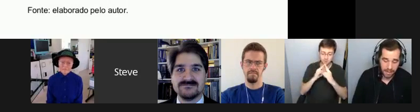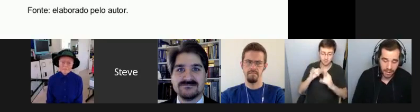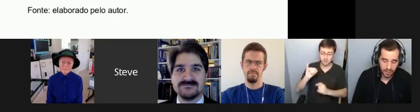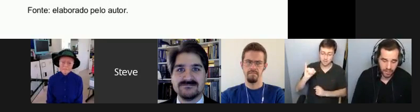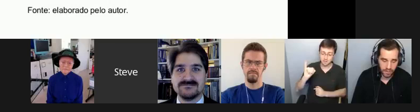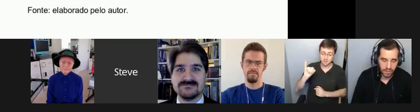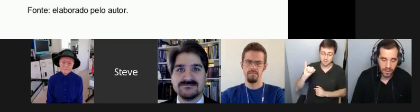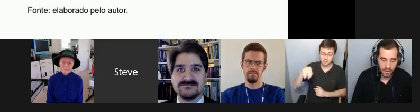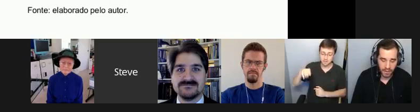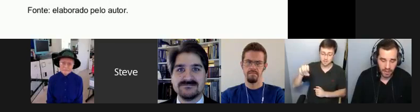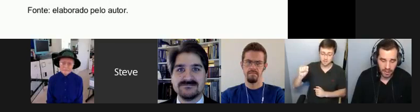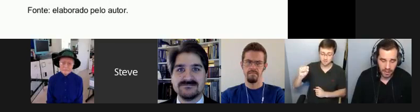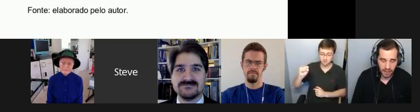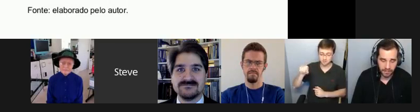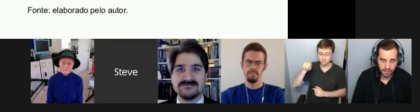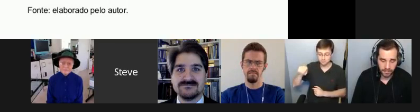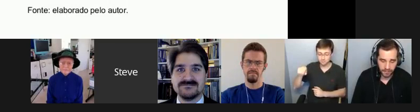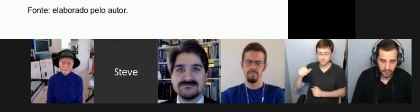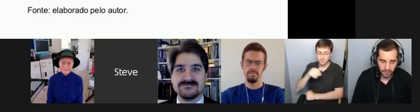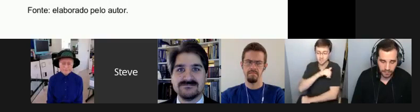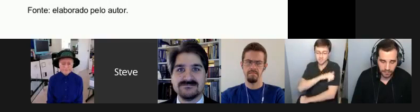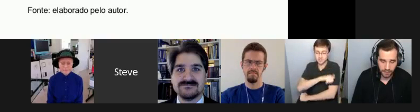narrativas, em elementos